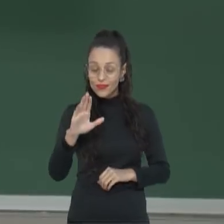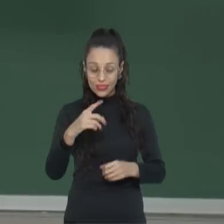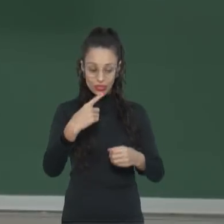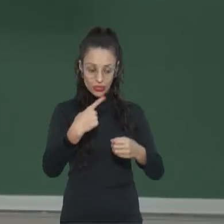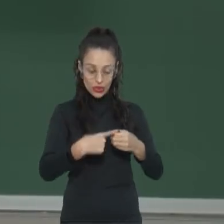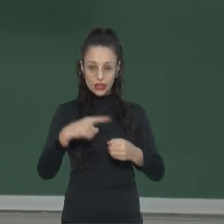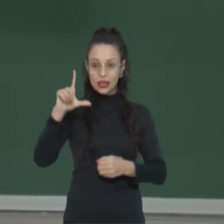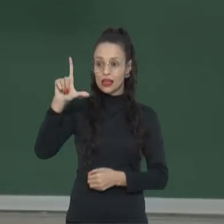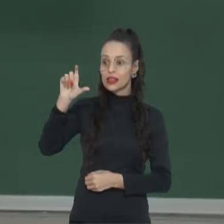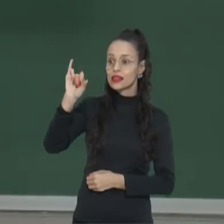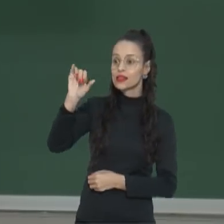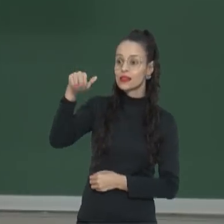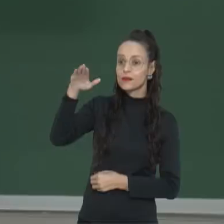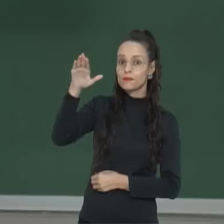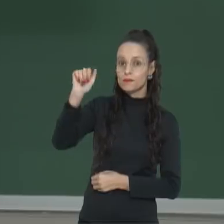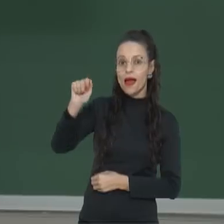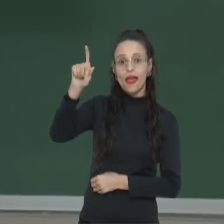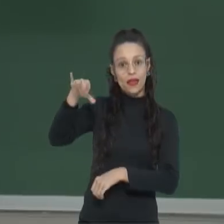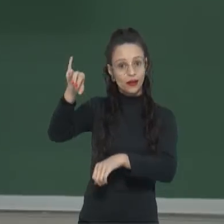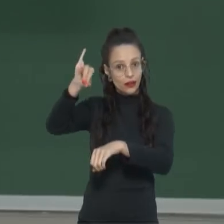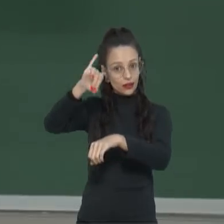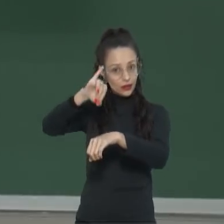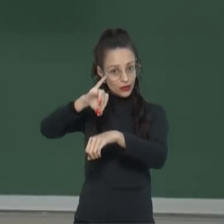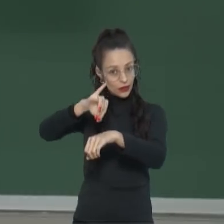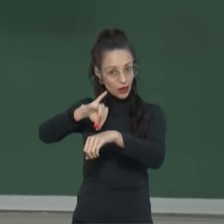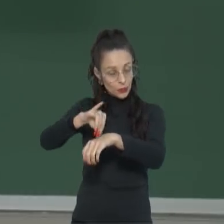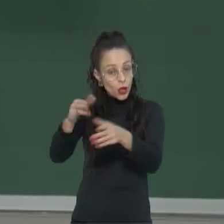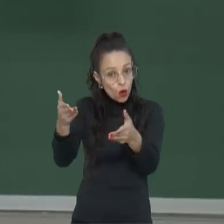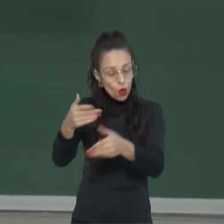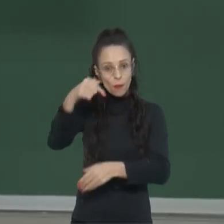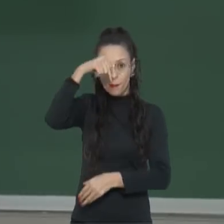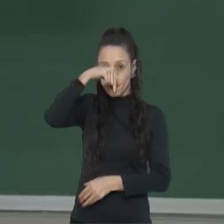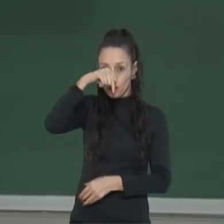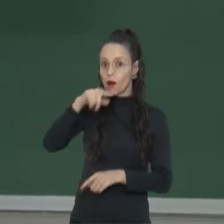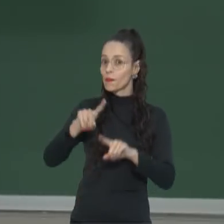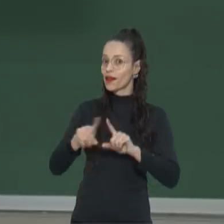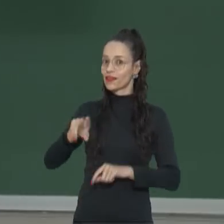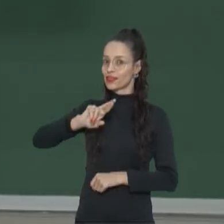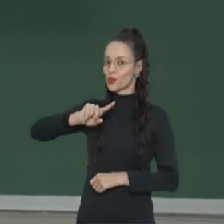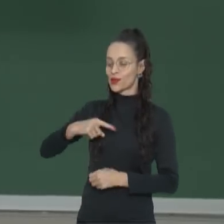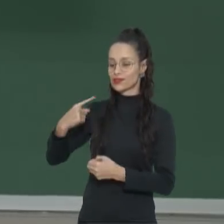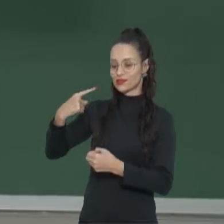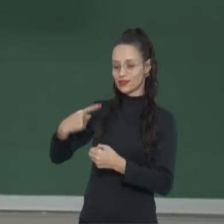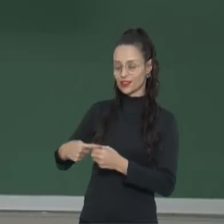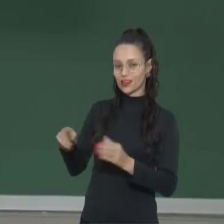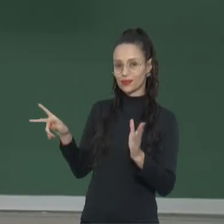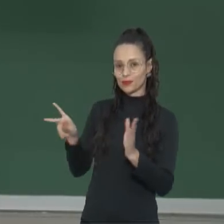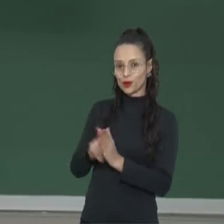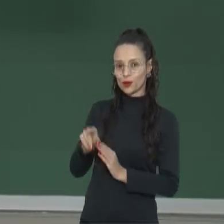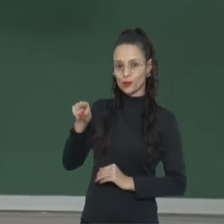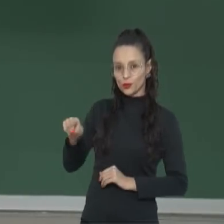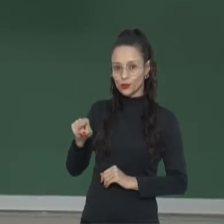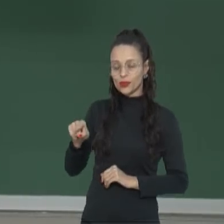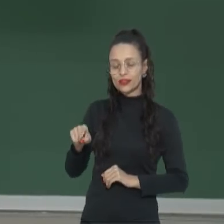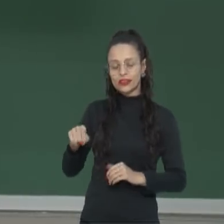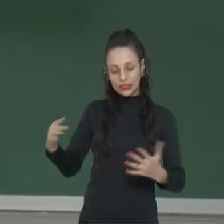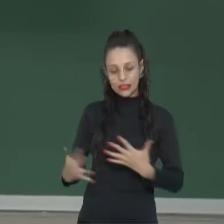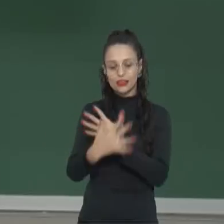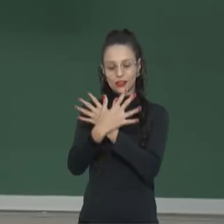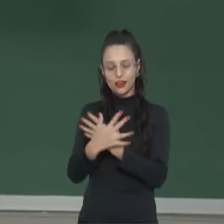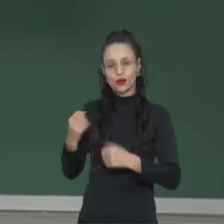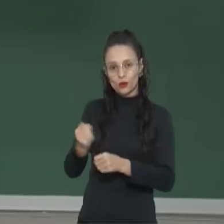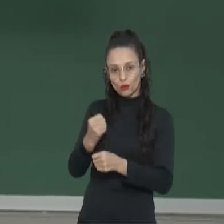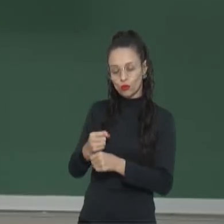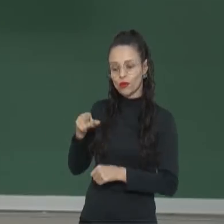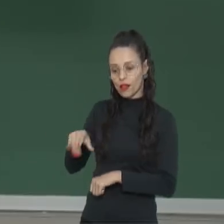Peru. Mas não é a cidade, capital atual do Peru, mas não é a cidade que os incas